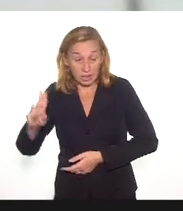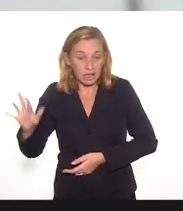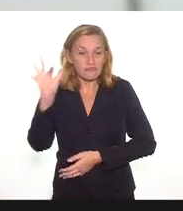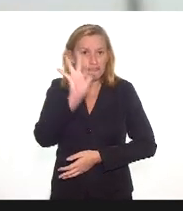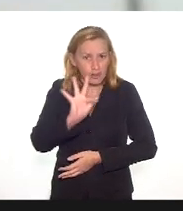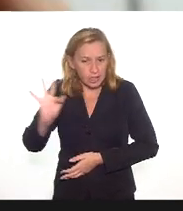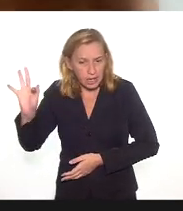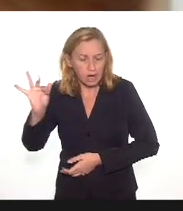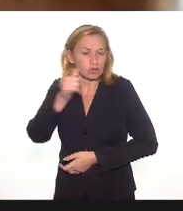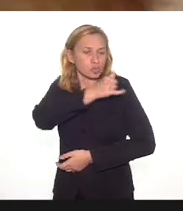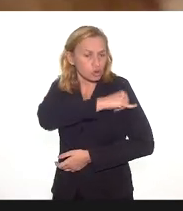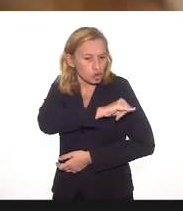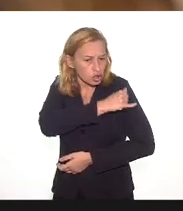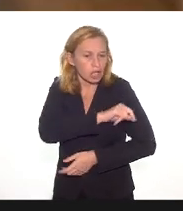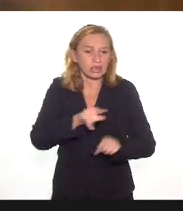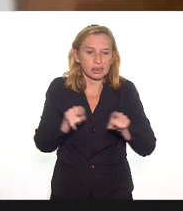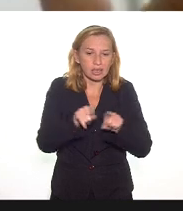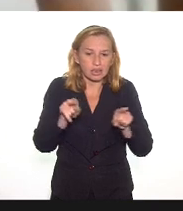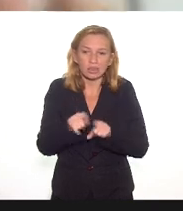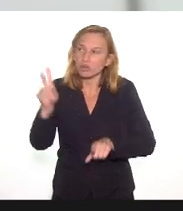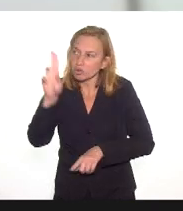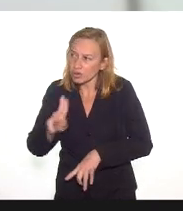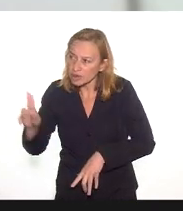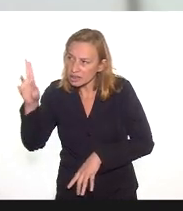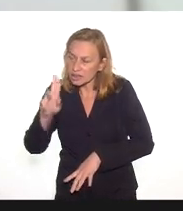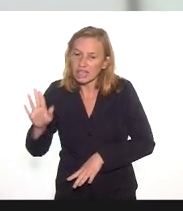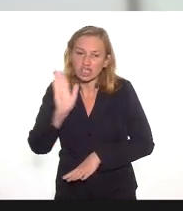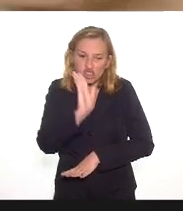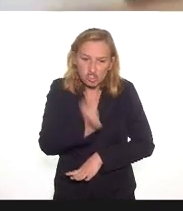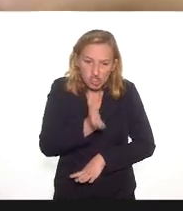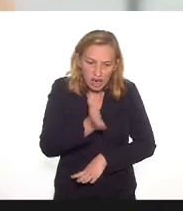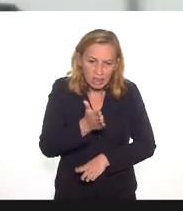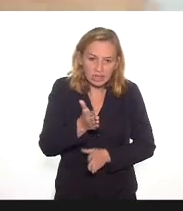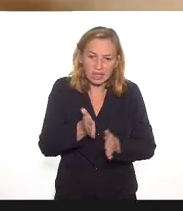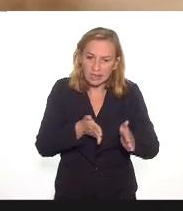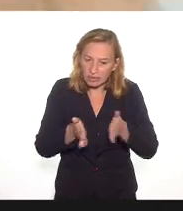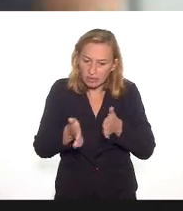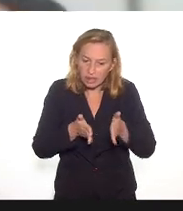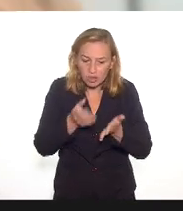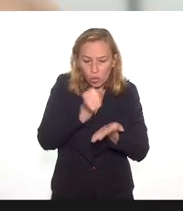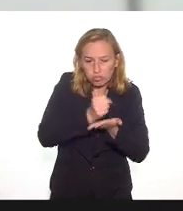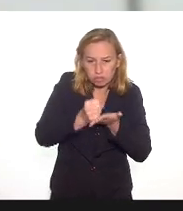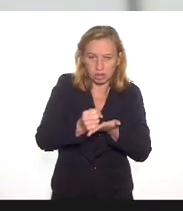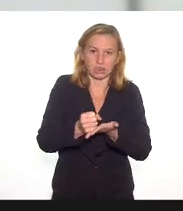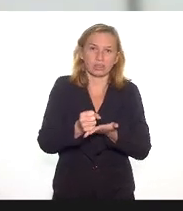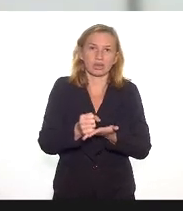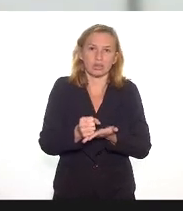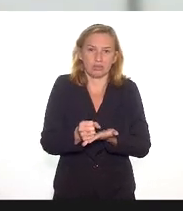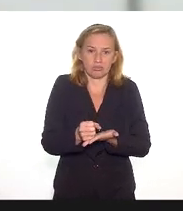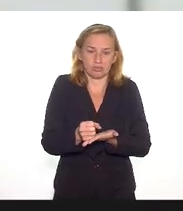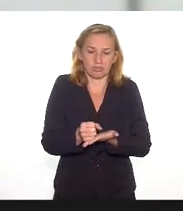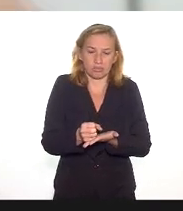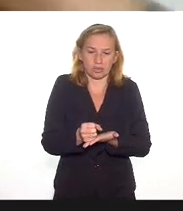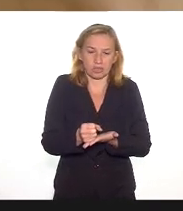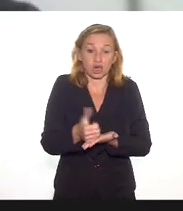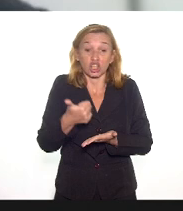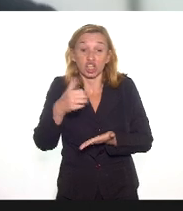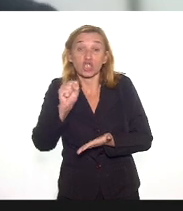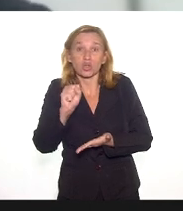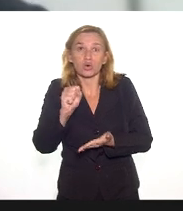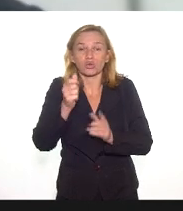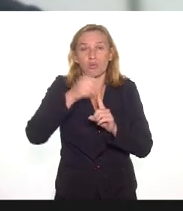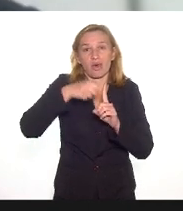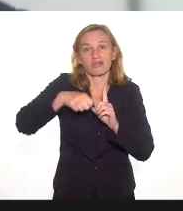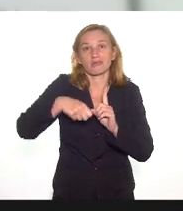Rio de Janeiro e a Universidade Rural. Já está na fase de contratação, para fazê-lo em 18